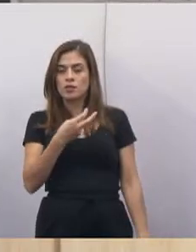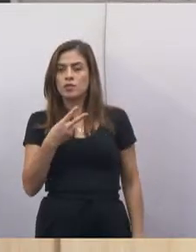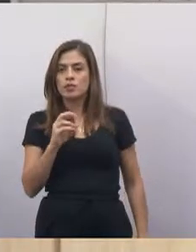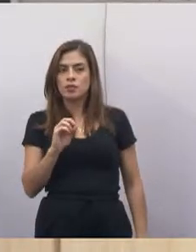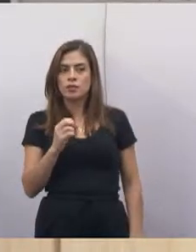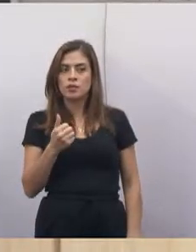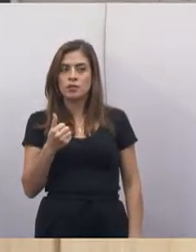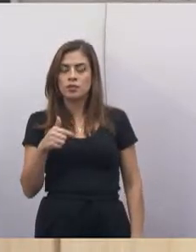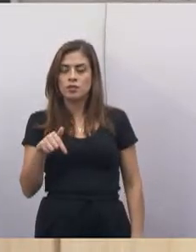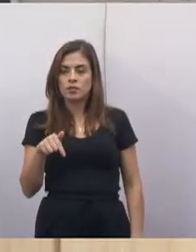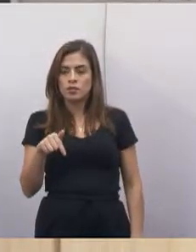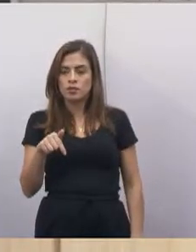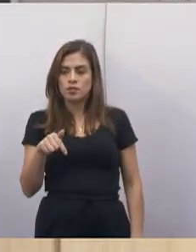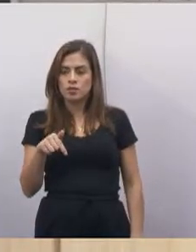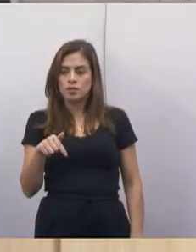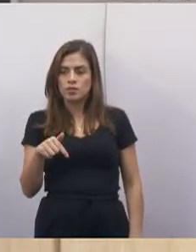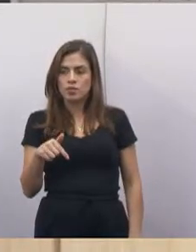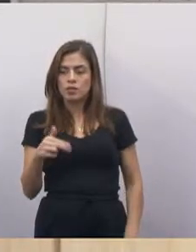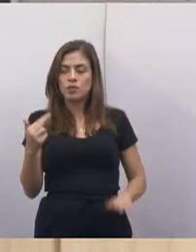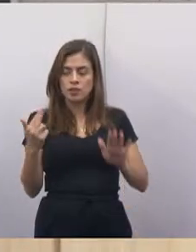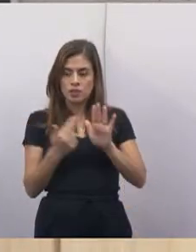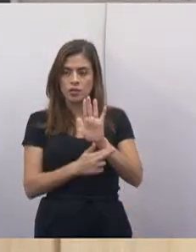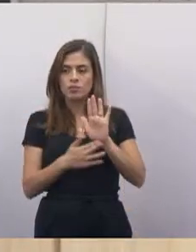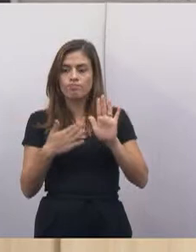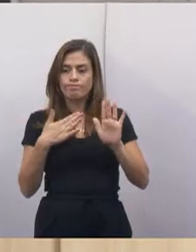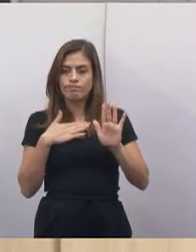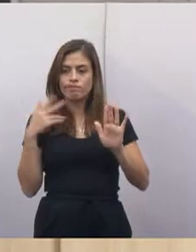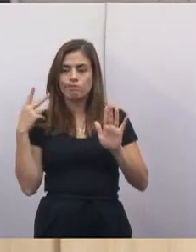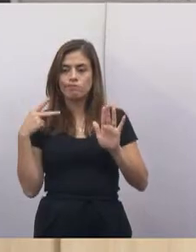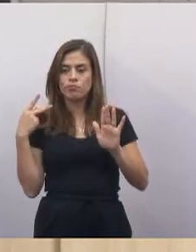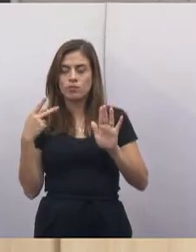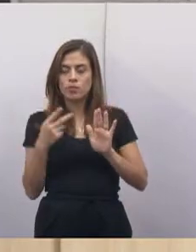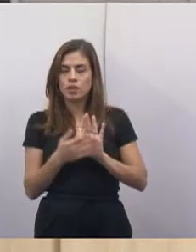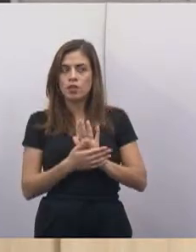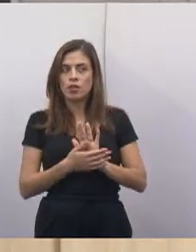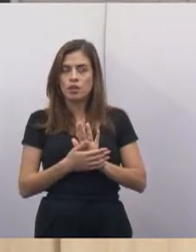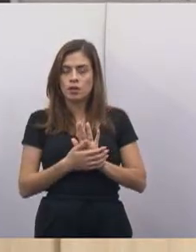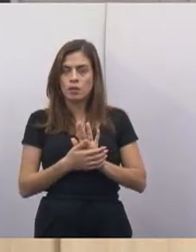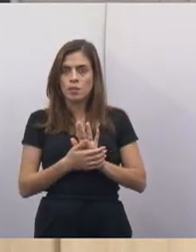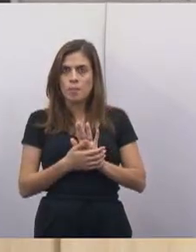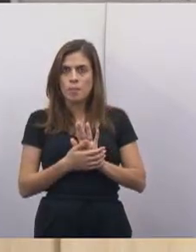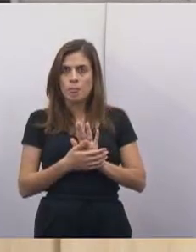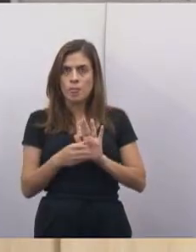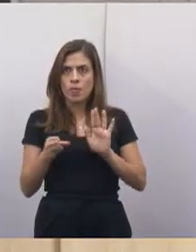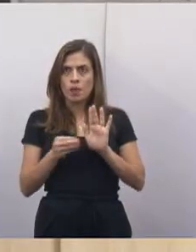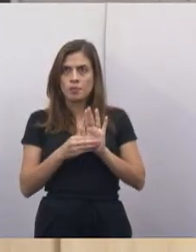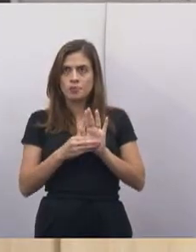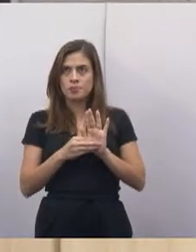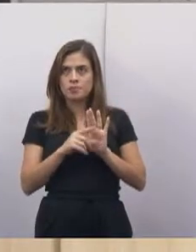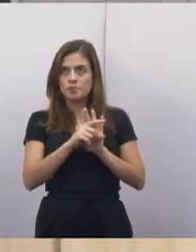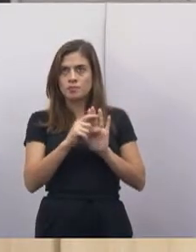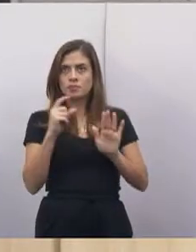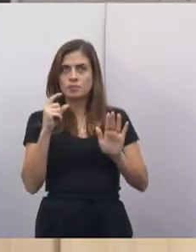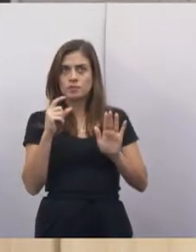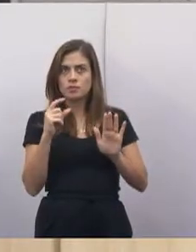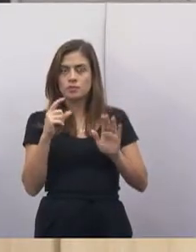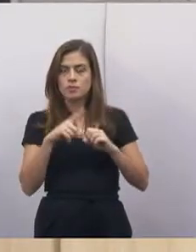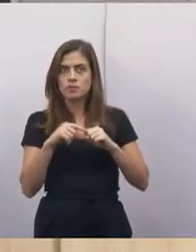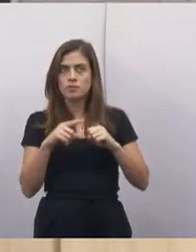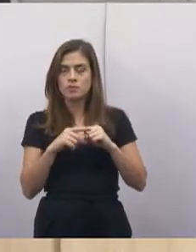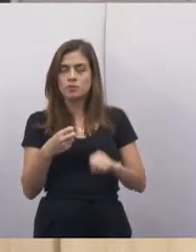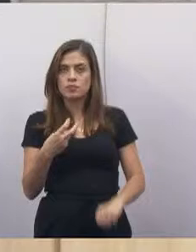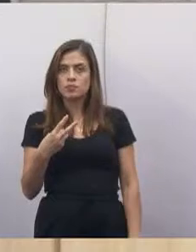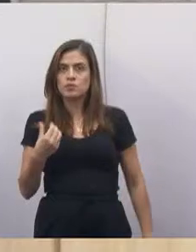2017, de autoria desse vereador, que acresce o parágrafo ao artigo 26 da